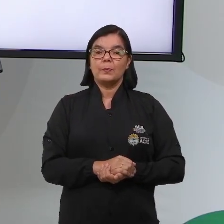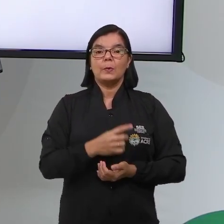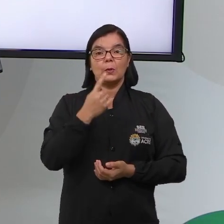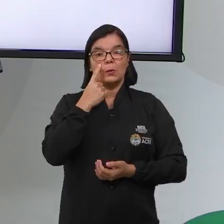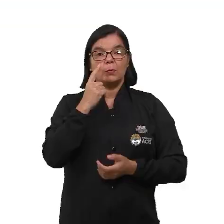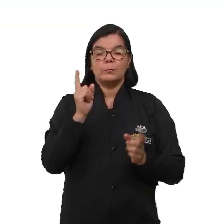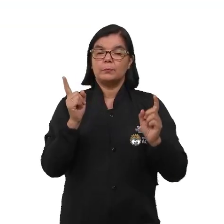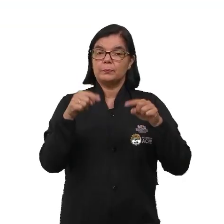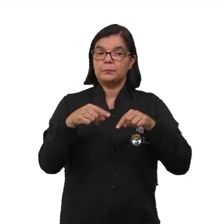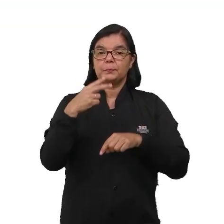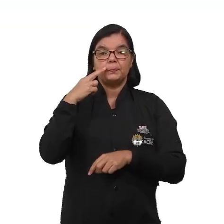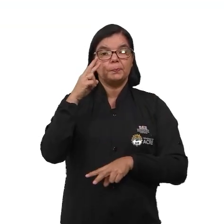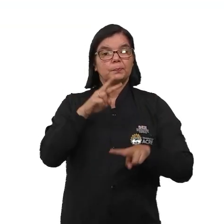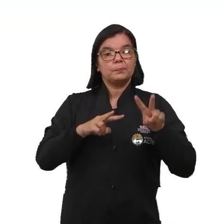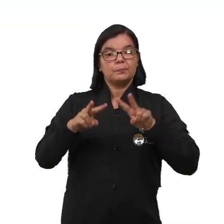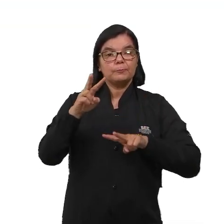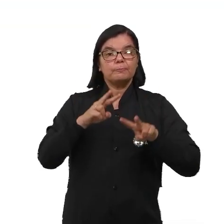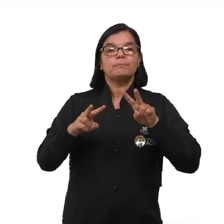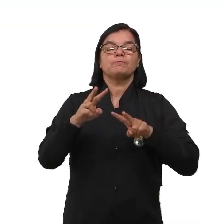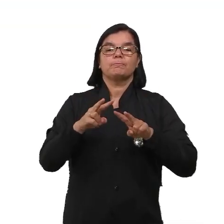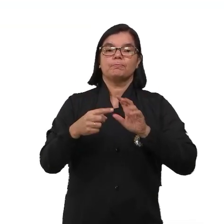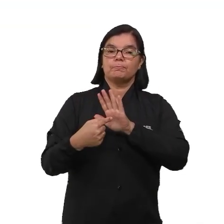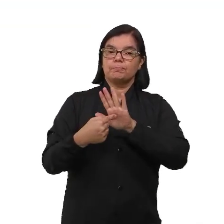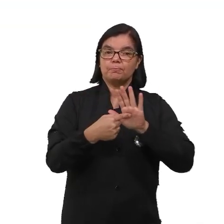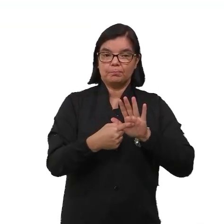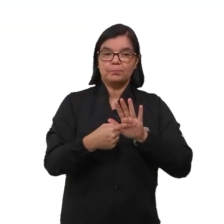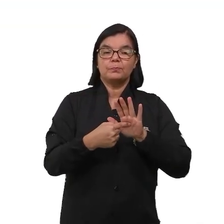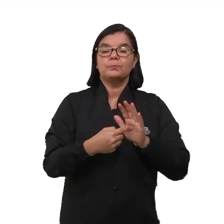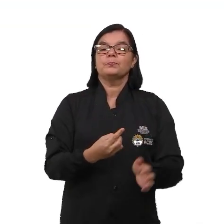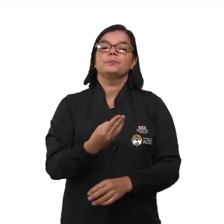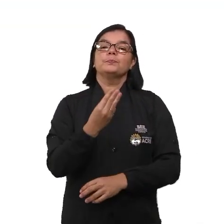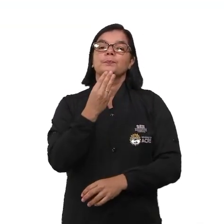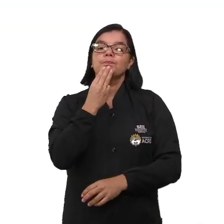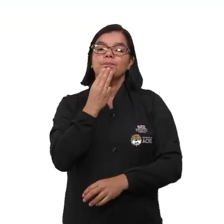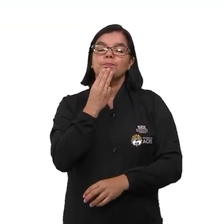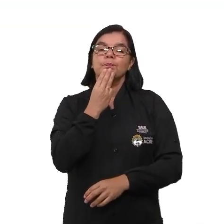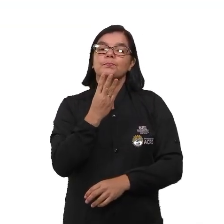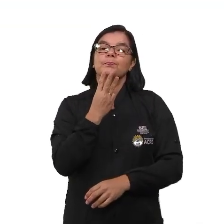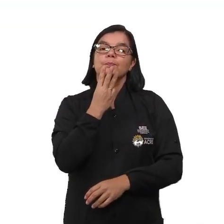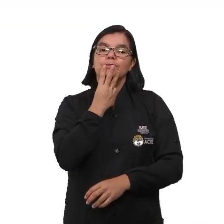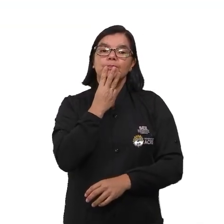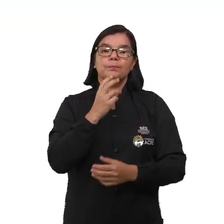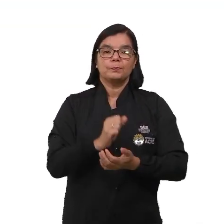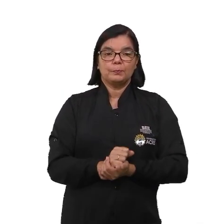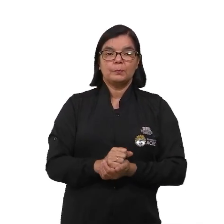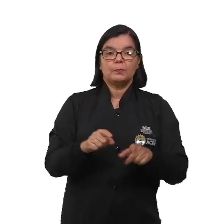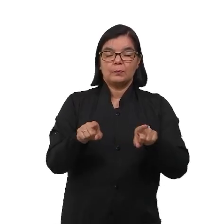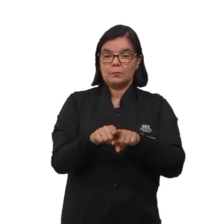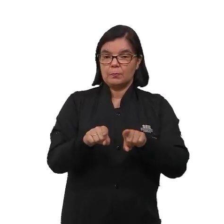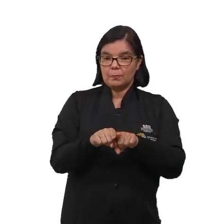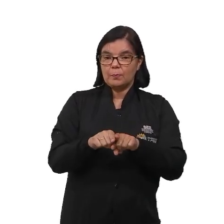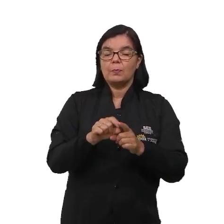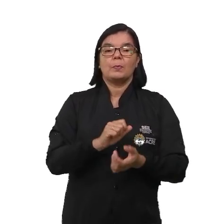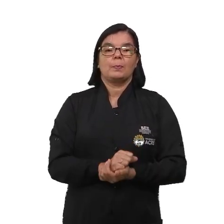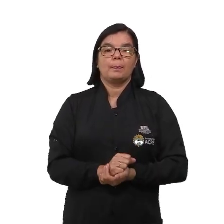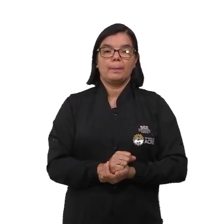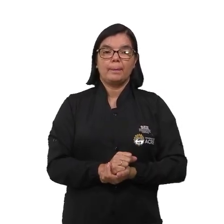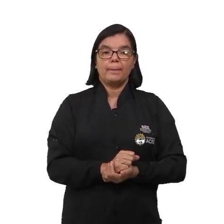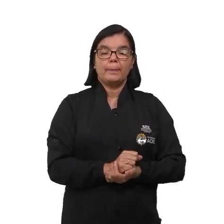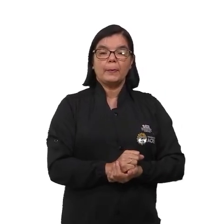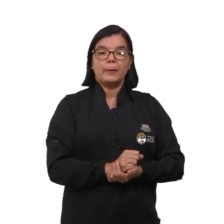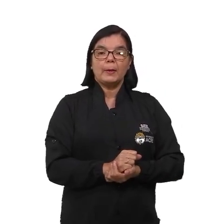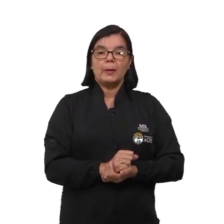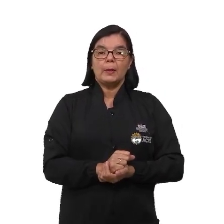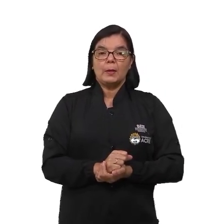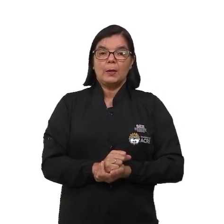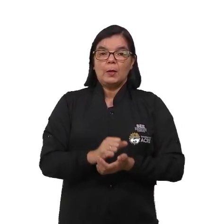aqui vocês podem visualizar uma citação de Karl Marx, em que ele, aliás, Max Weber,